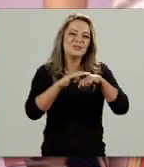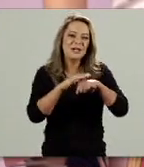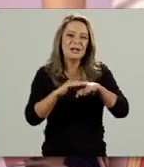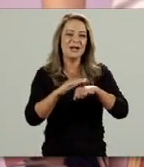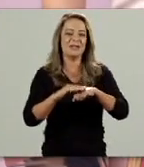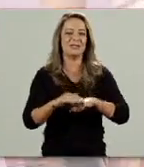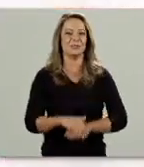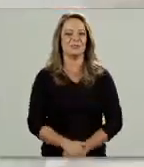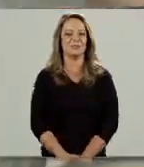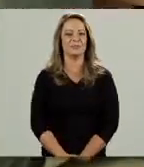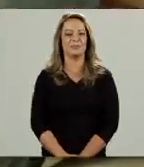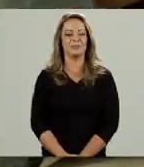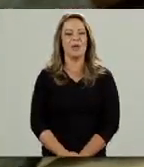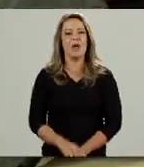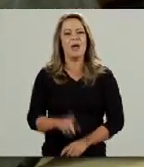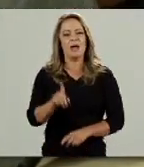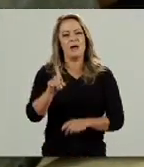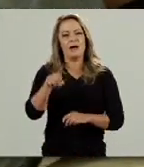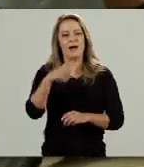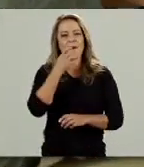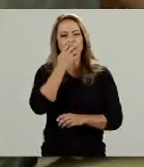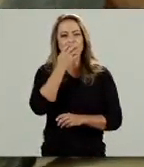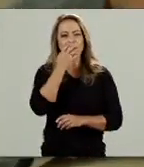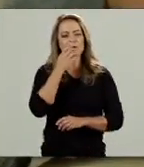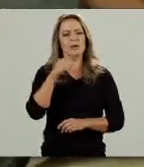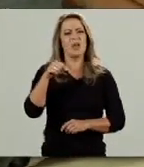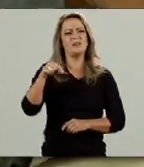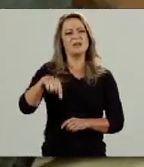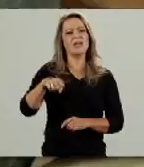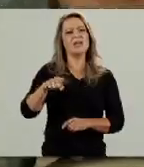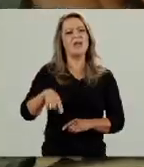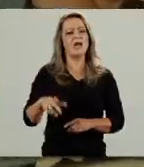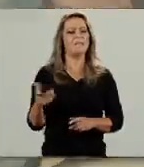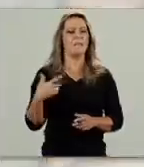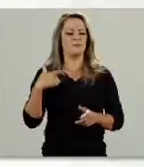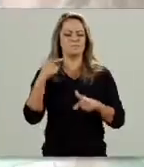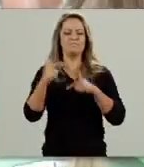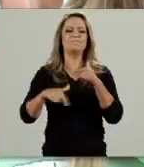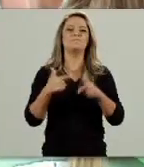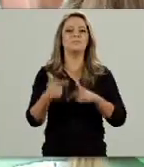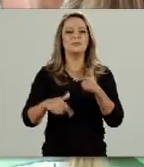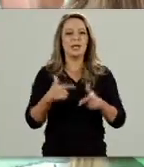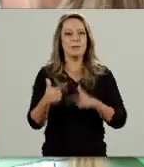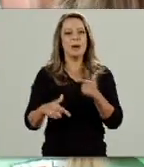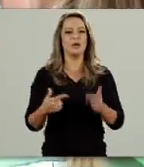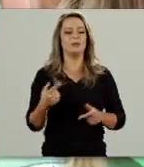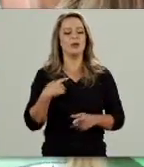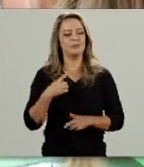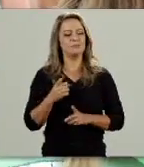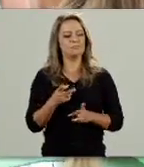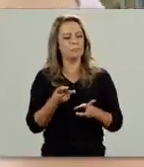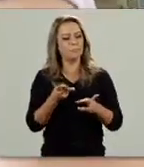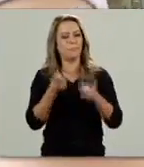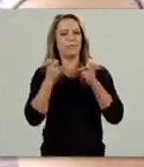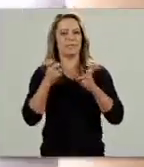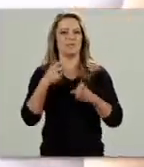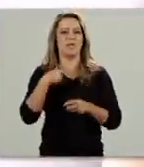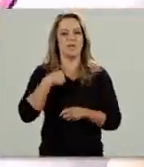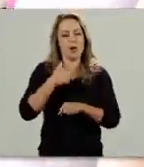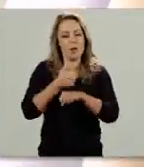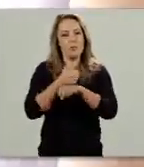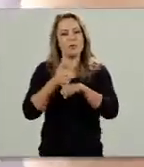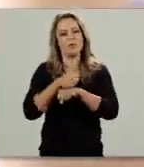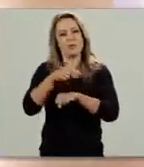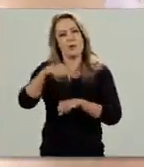mg de carinho. Esse aqui foi o cachorrinho. Aqui é a minha paixão. Eu acho que eu me